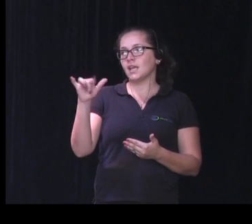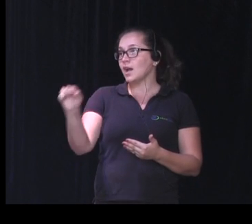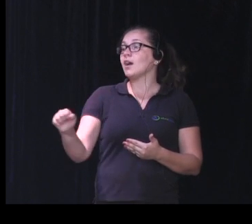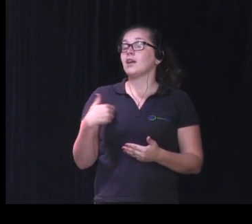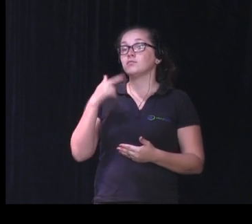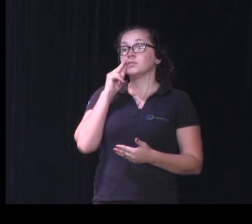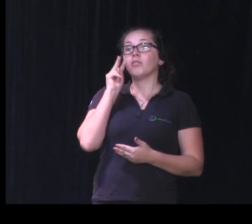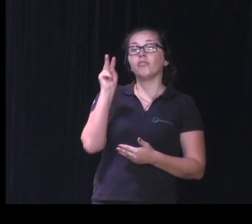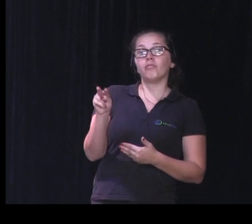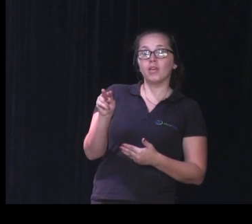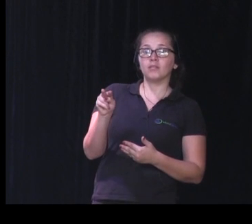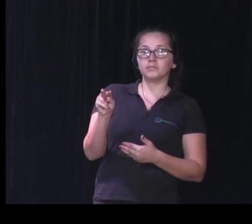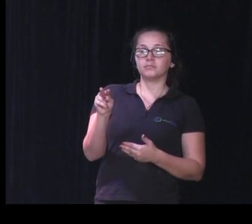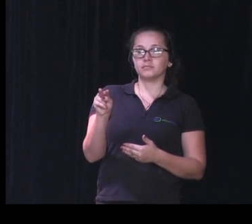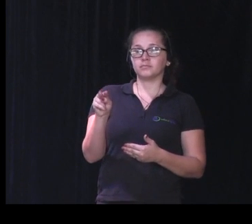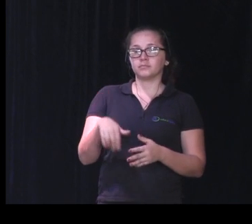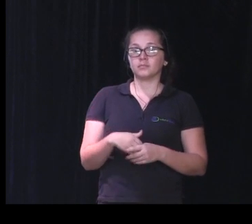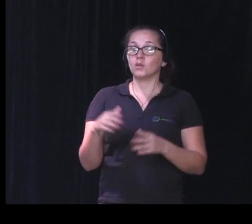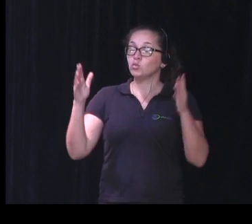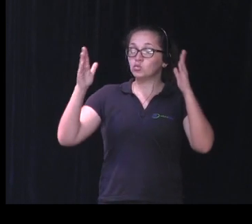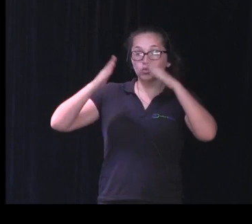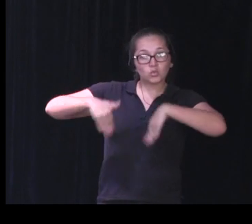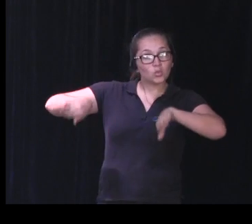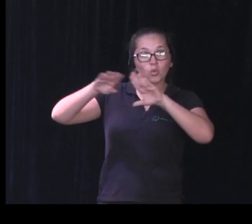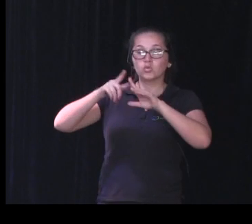a cordilheira e aí vocês veem